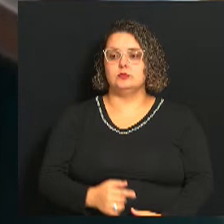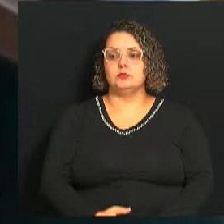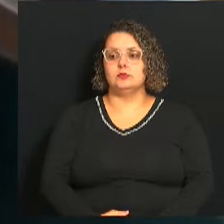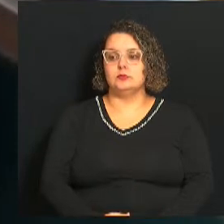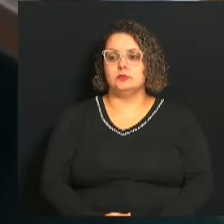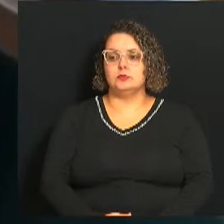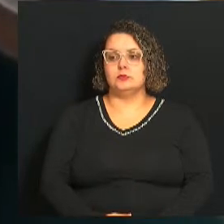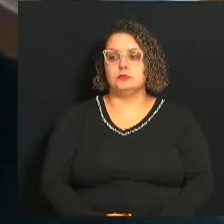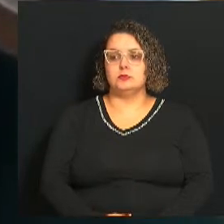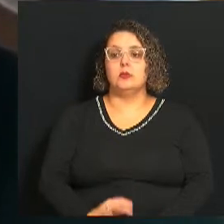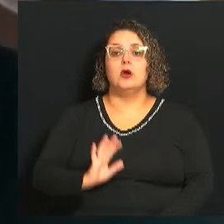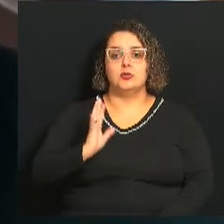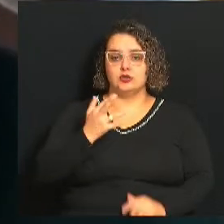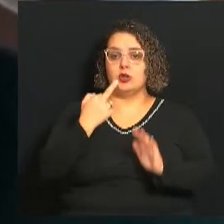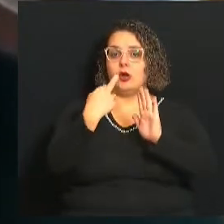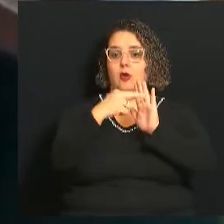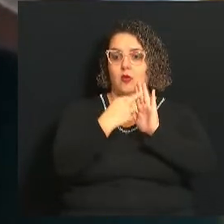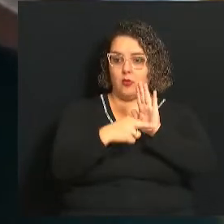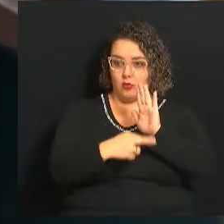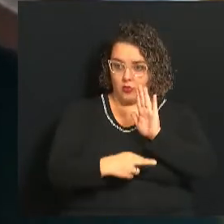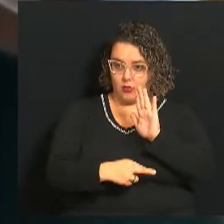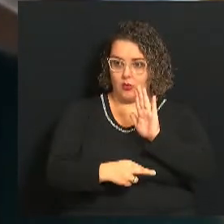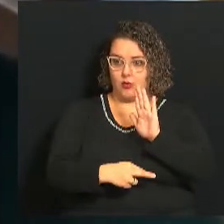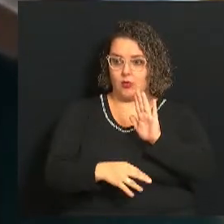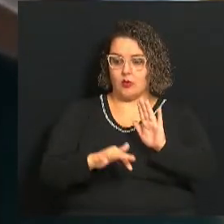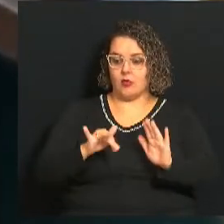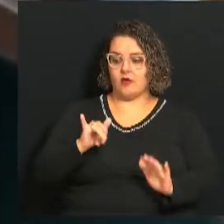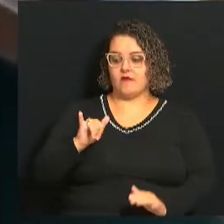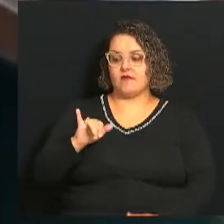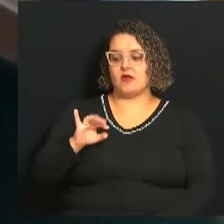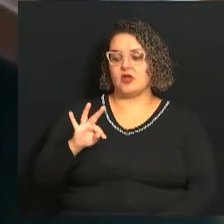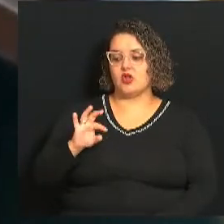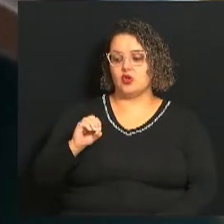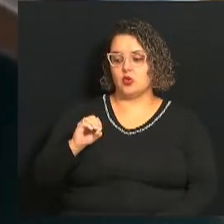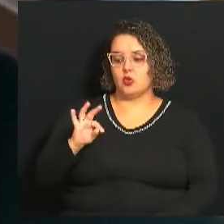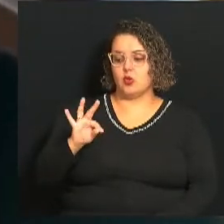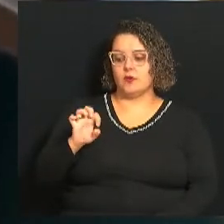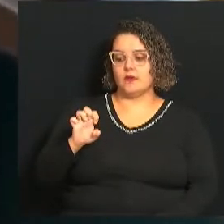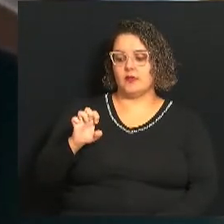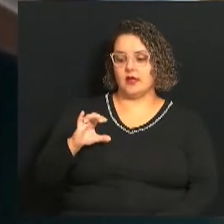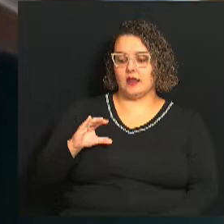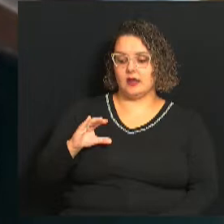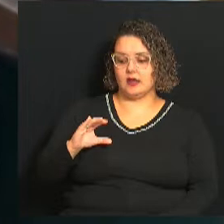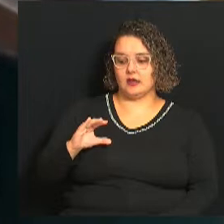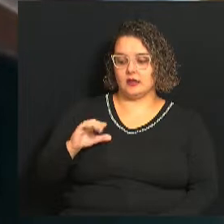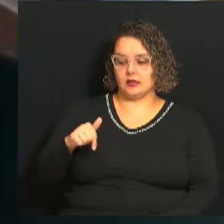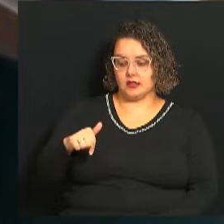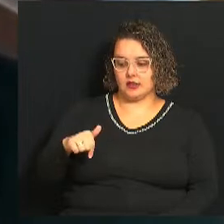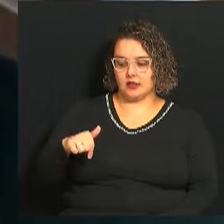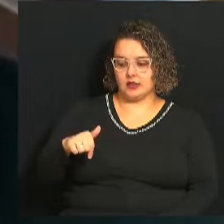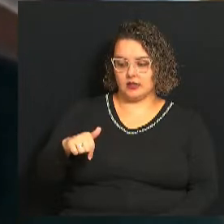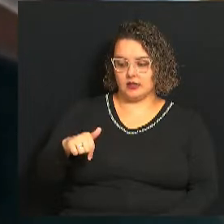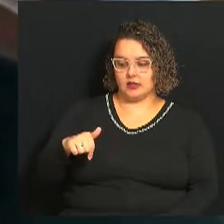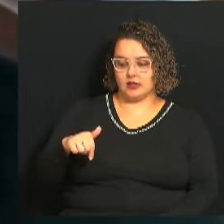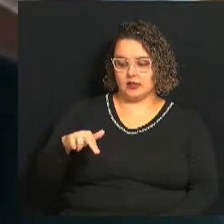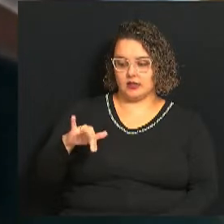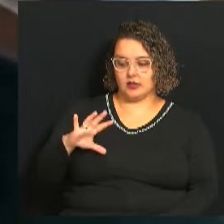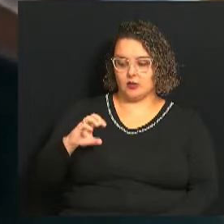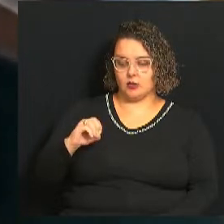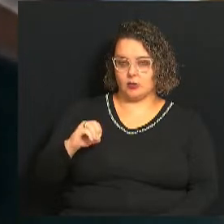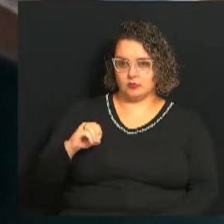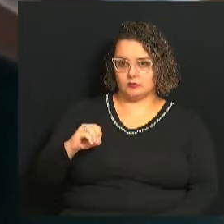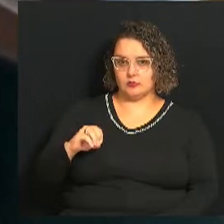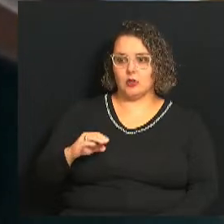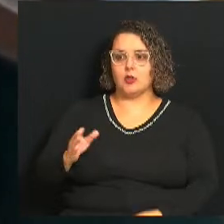um relatório fitotécnico de cada exemplar, e no momento oportuno,